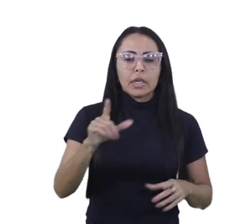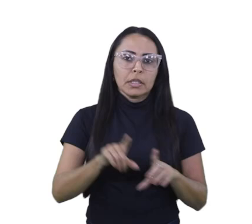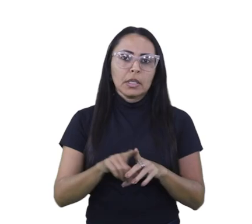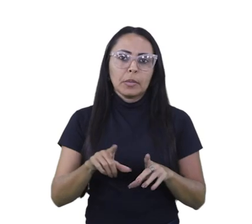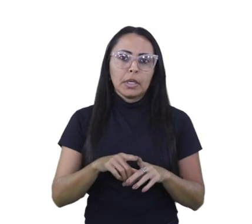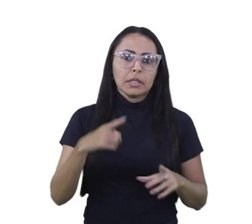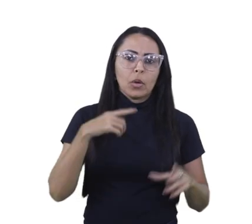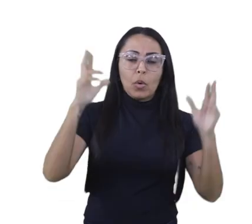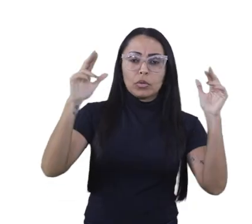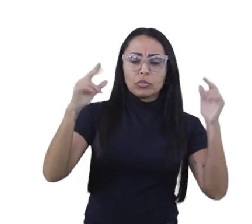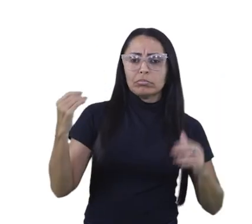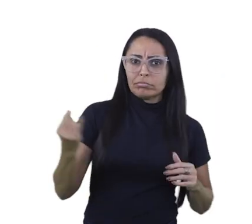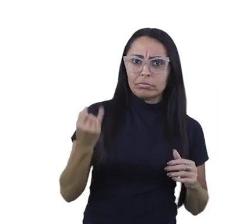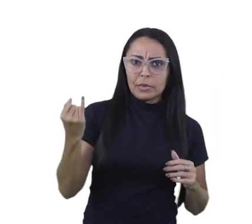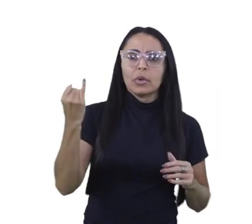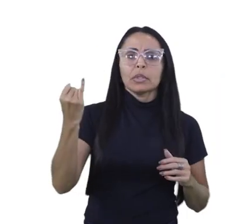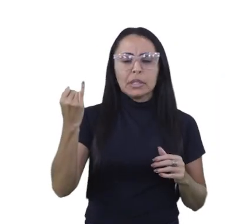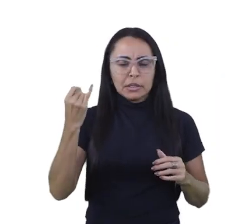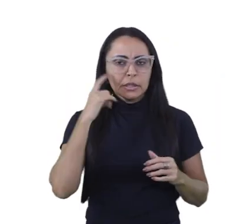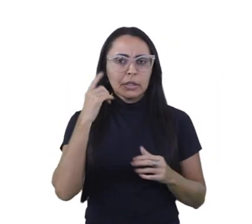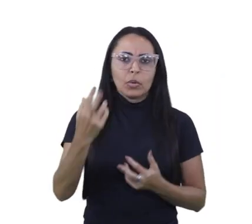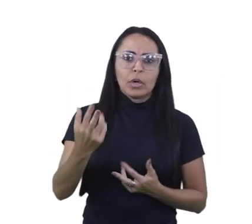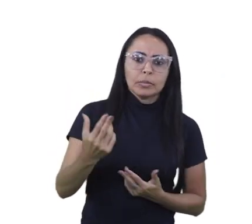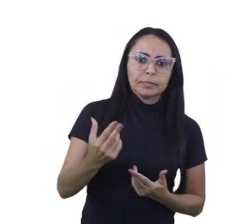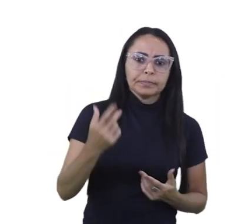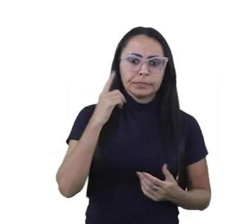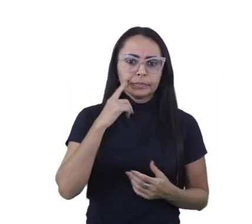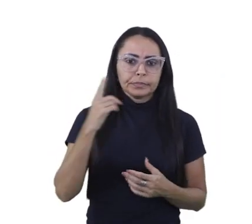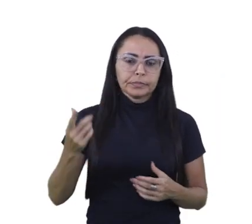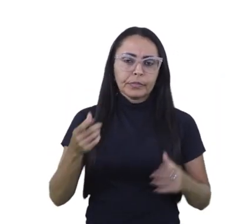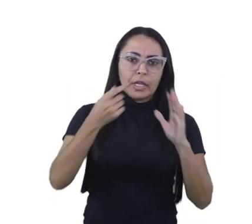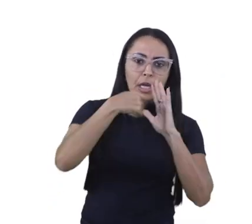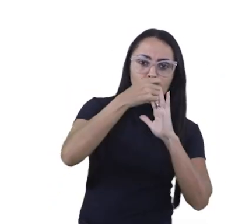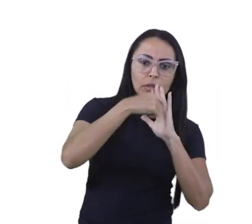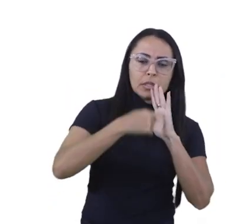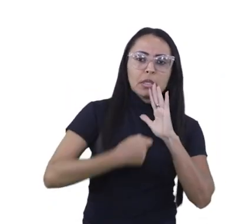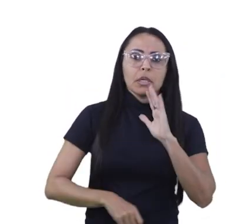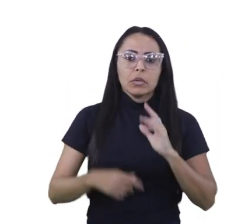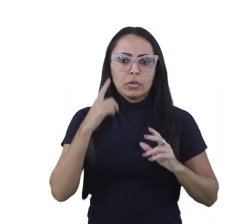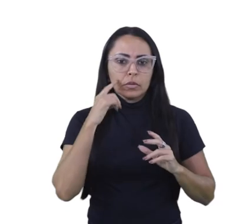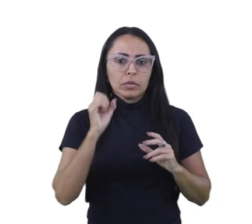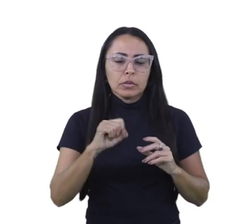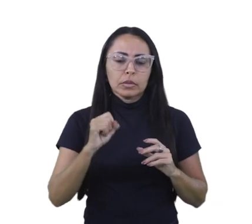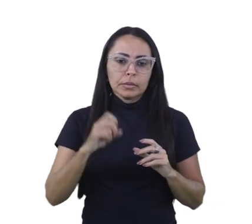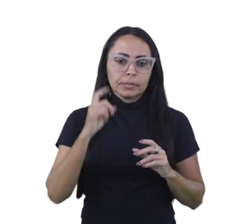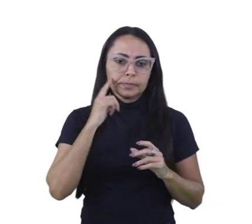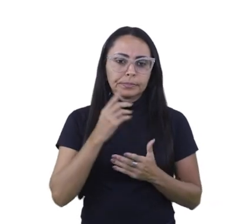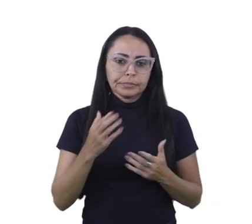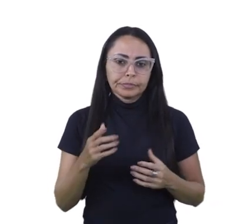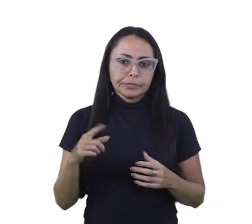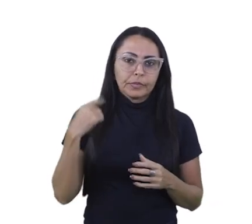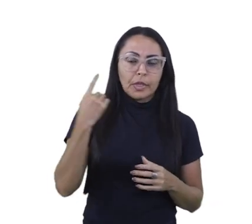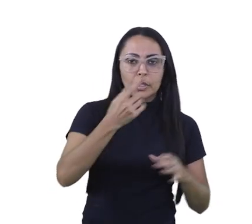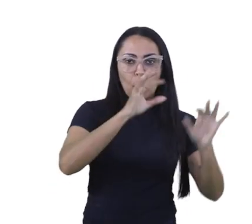e ter um assunto semelhante. E aí o que vai diferenciar é o autor, a notação, né, do autor, do sobrenome do autor, para a